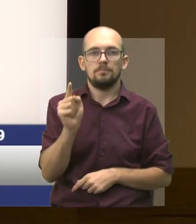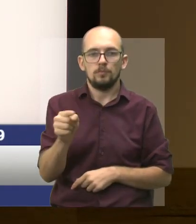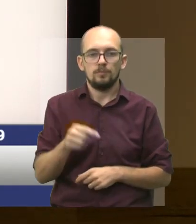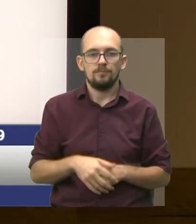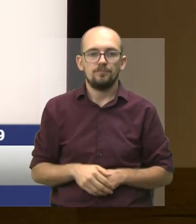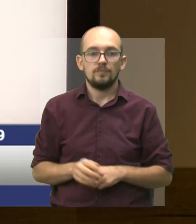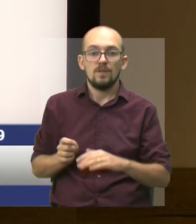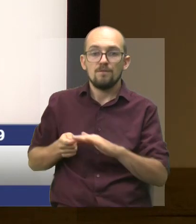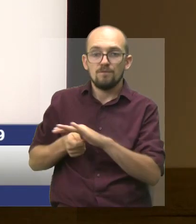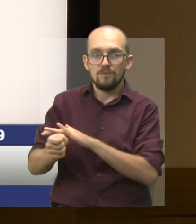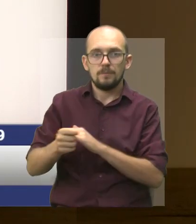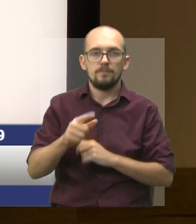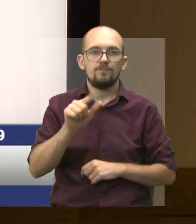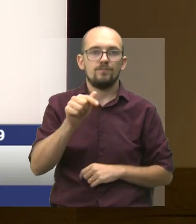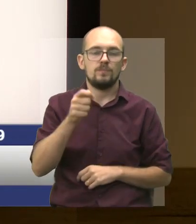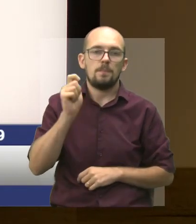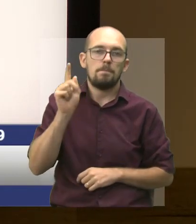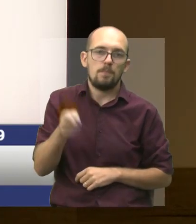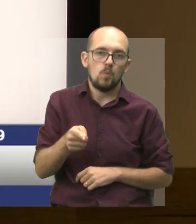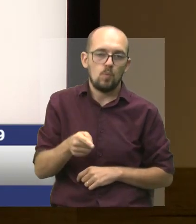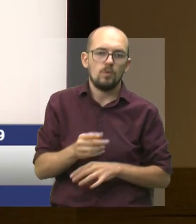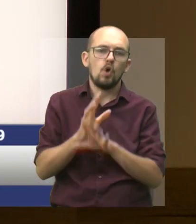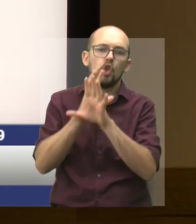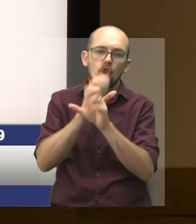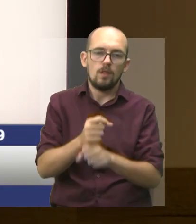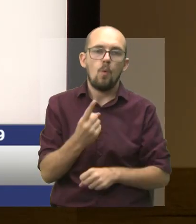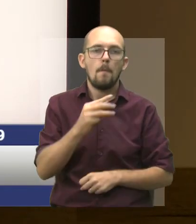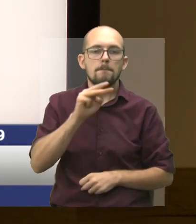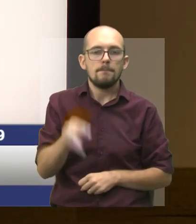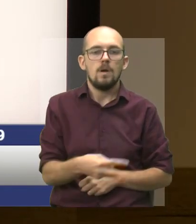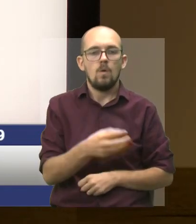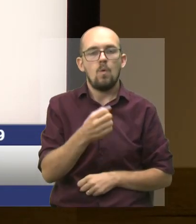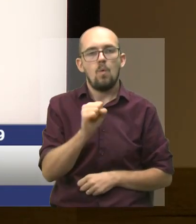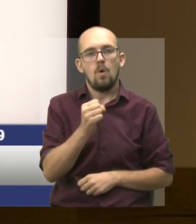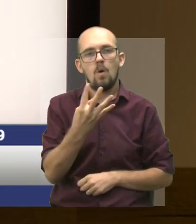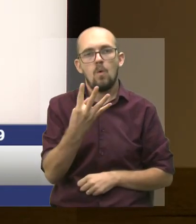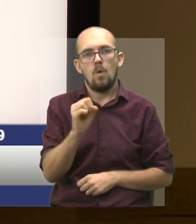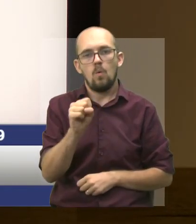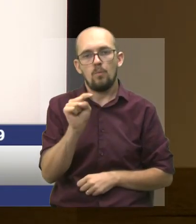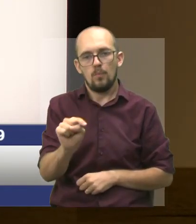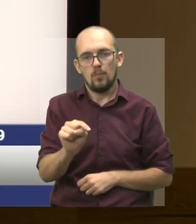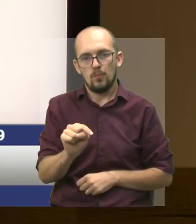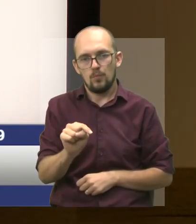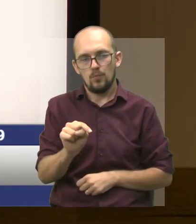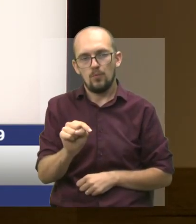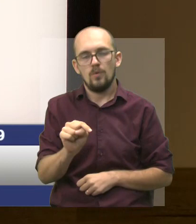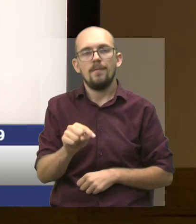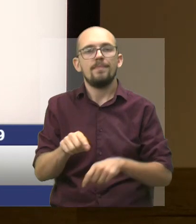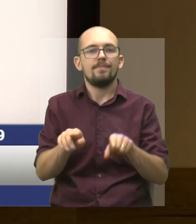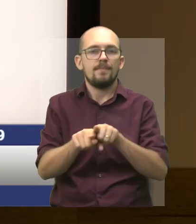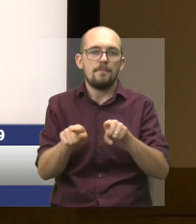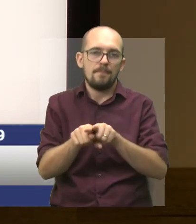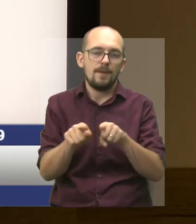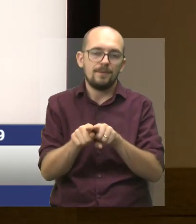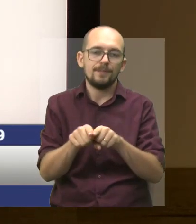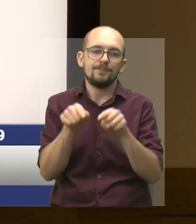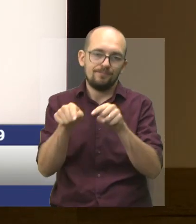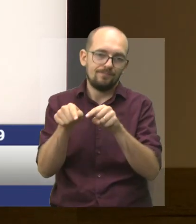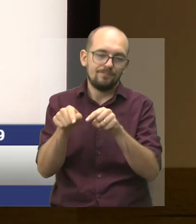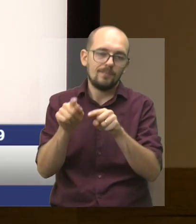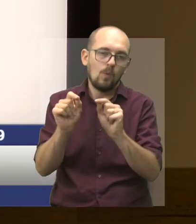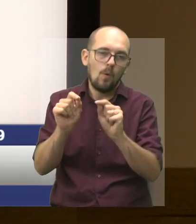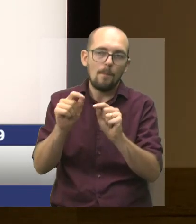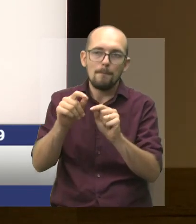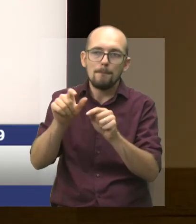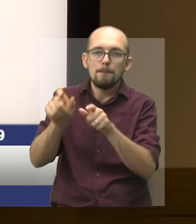mil, perfazendo aí um total de 1 milhão 848 mil, que também, como o próprio nome diz, pessoal em